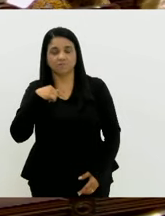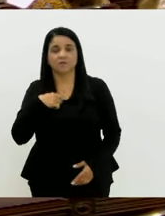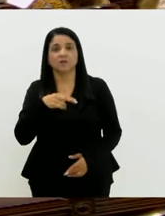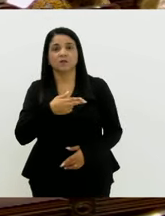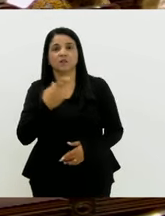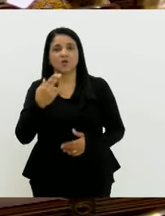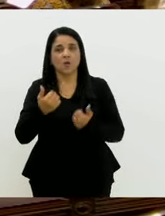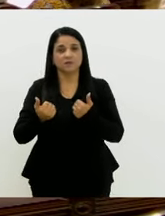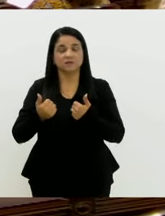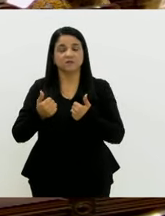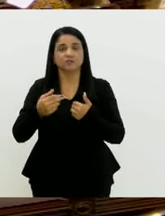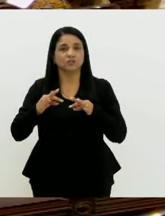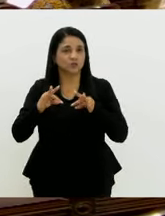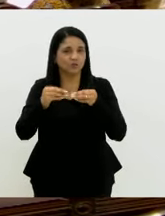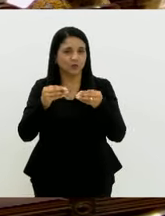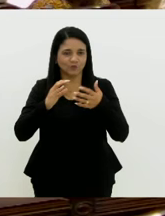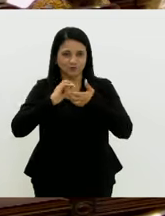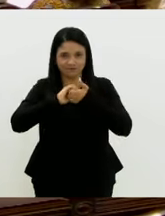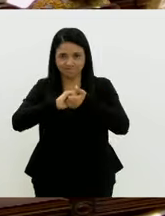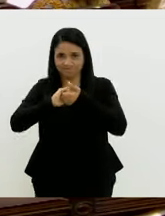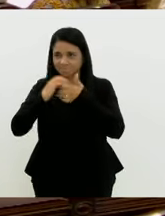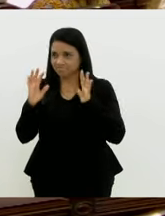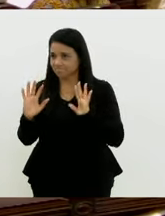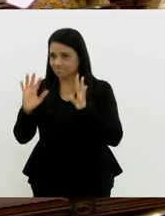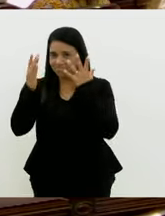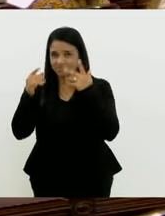demais integrantes desta mesa.